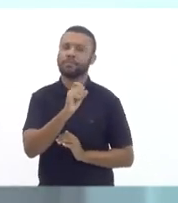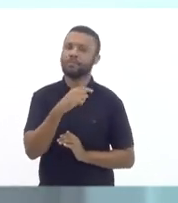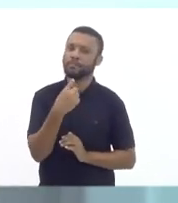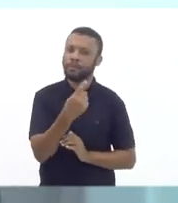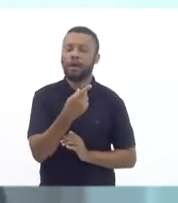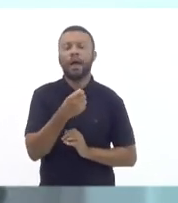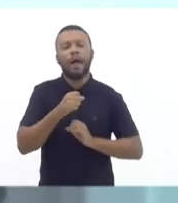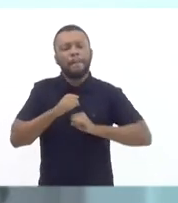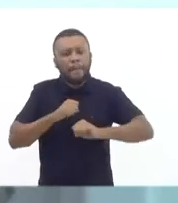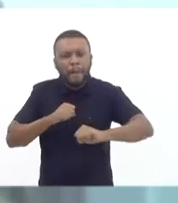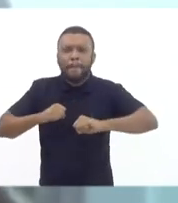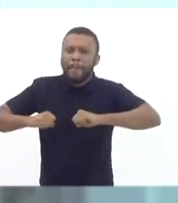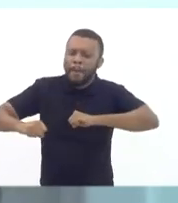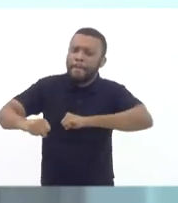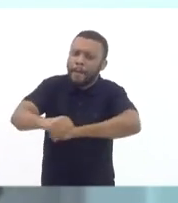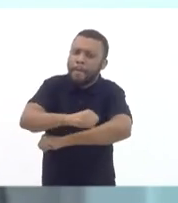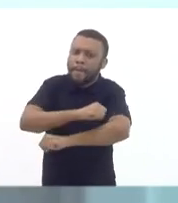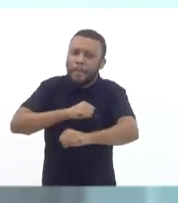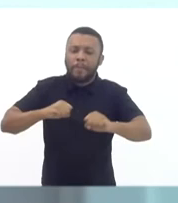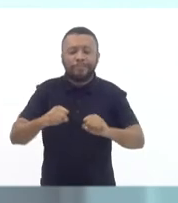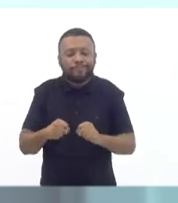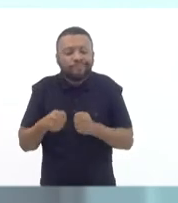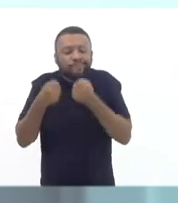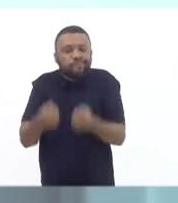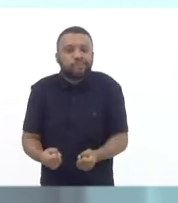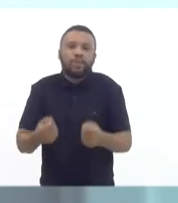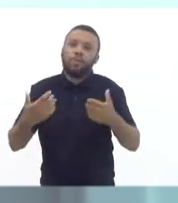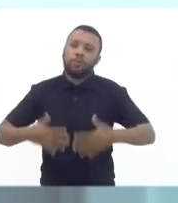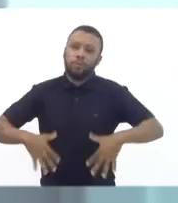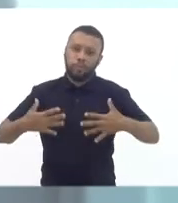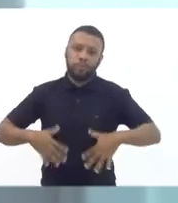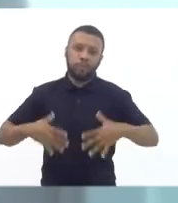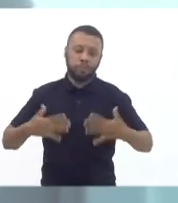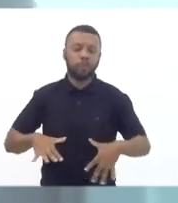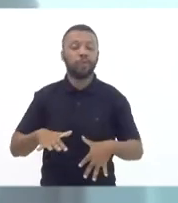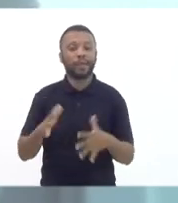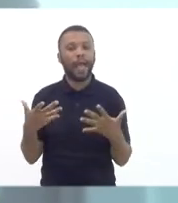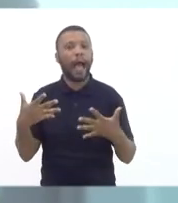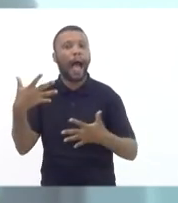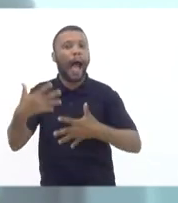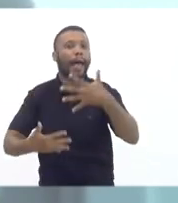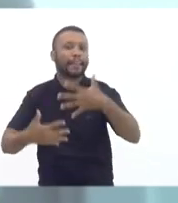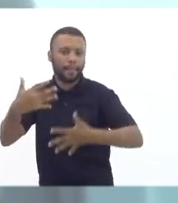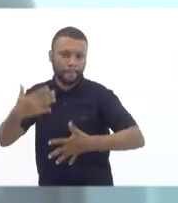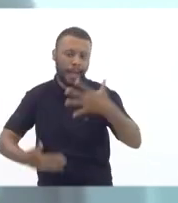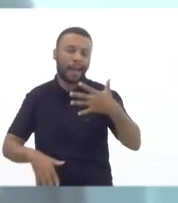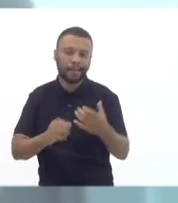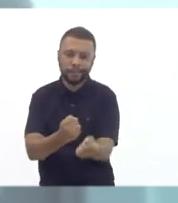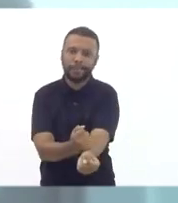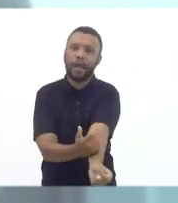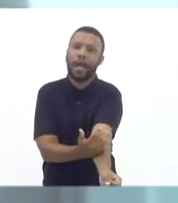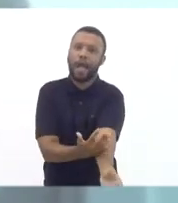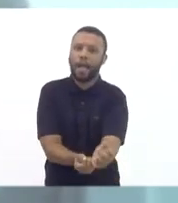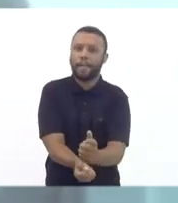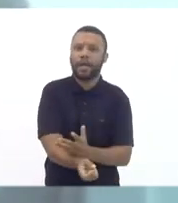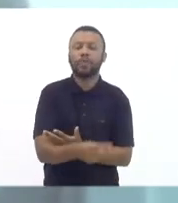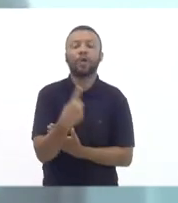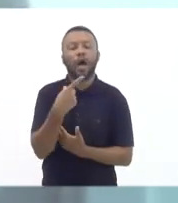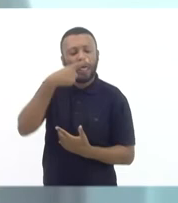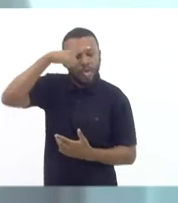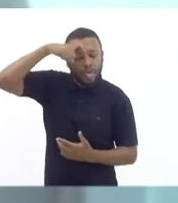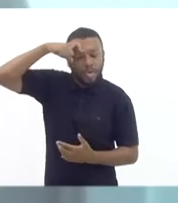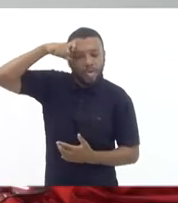uma luta muito grande e uma carga muito pesada, Fabiano, que acaba trabalhando essa questão emocional. A gente sofre de exaustão